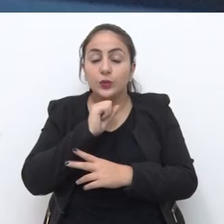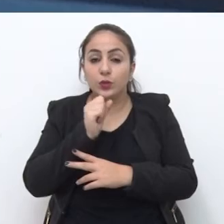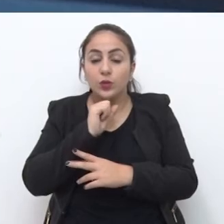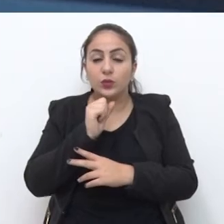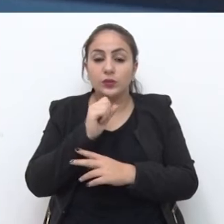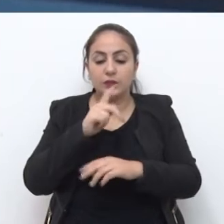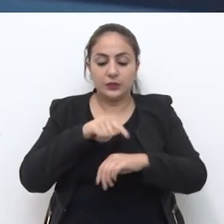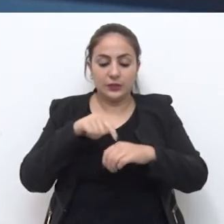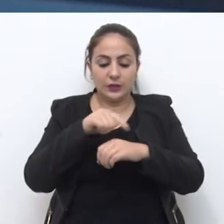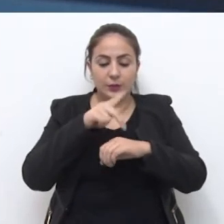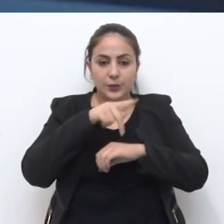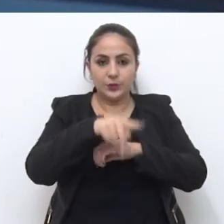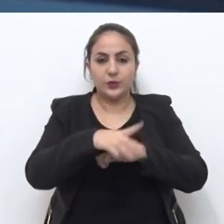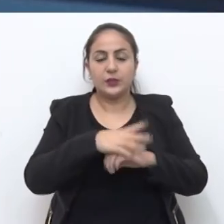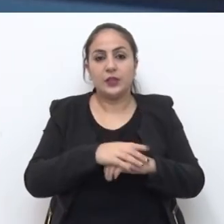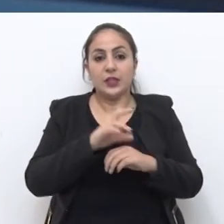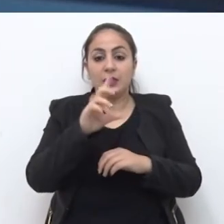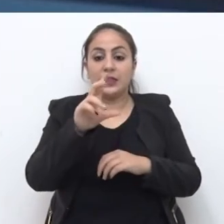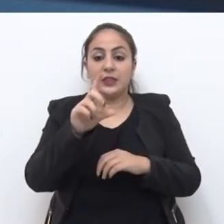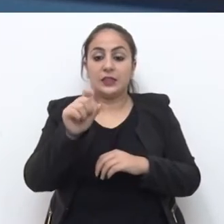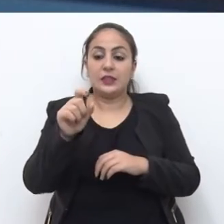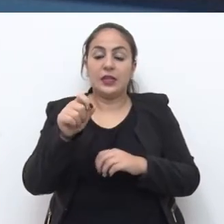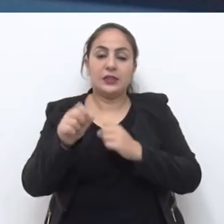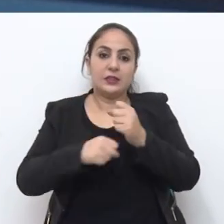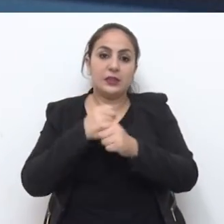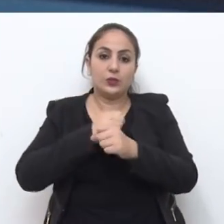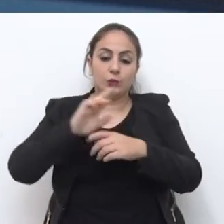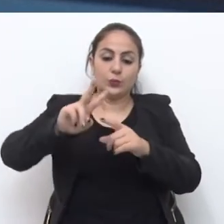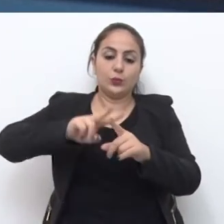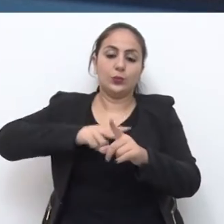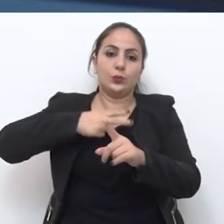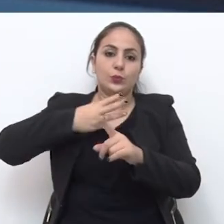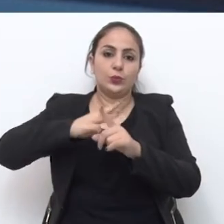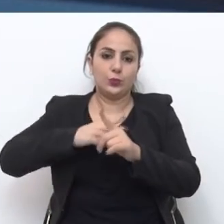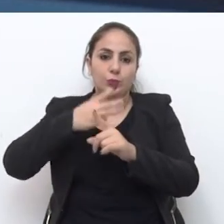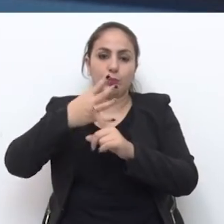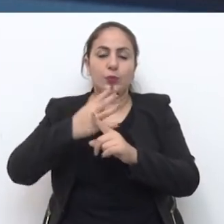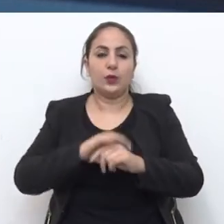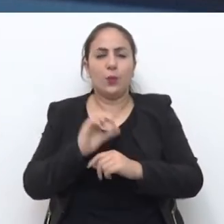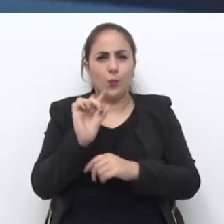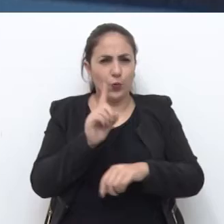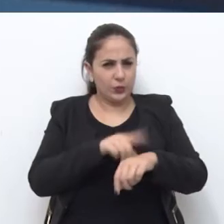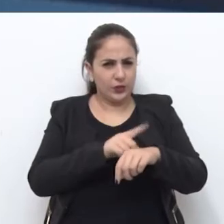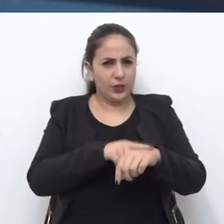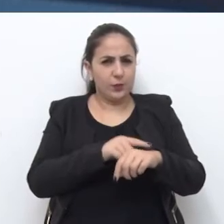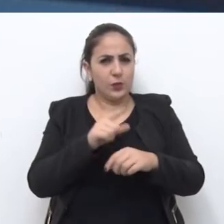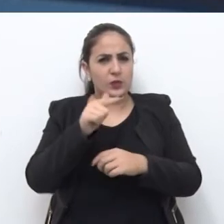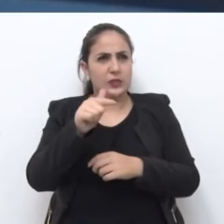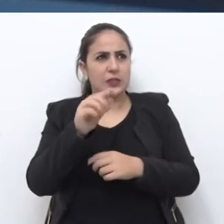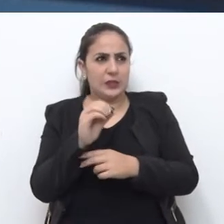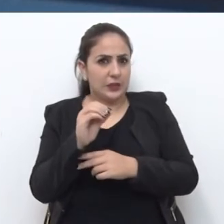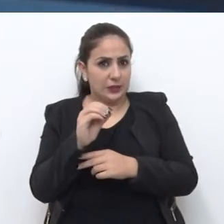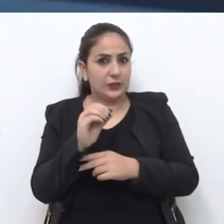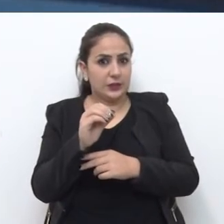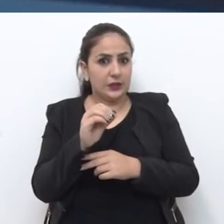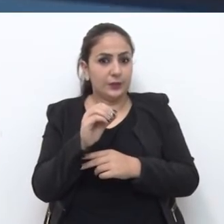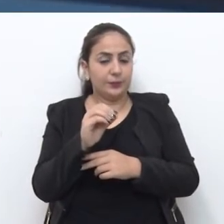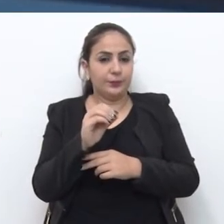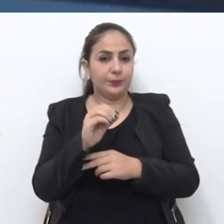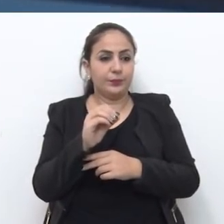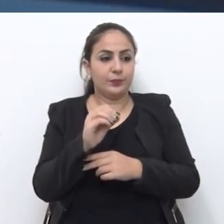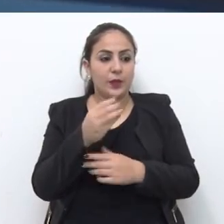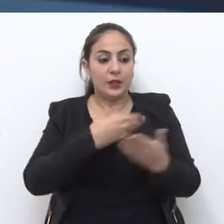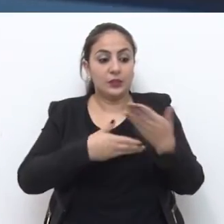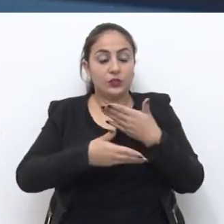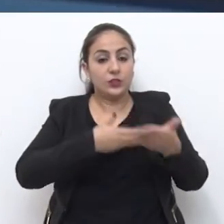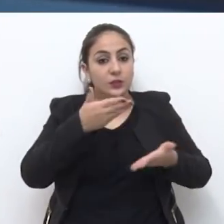hoje na cidade de Passo Fundo e que em 10 anos isso praticamente dobre. Então, assim, por mais que pareça pouco, esses 70 idosos que